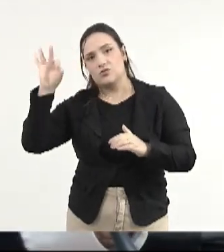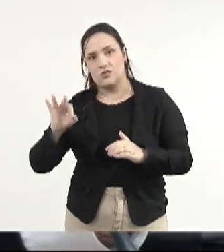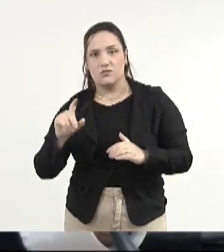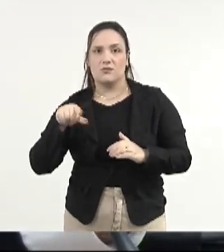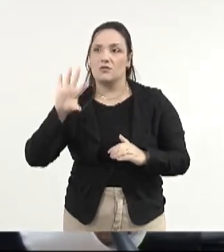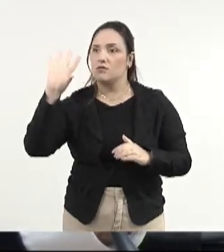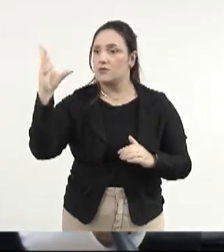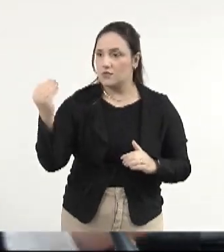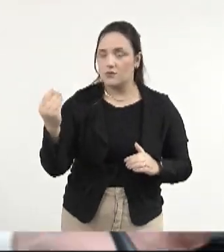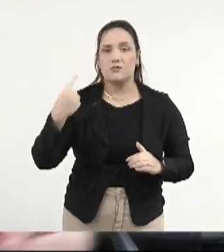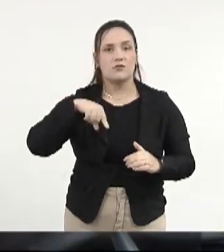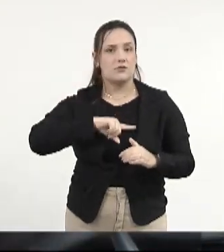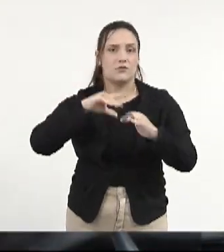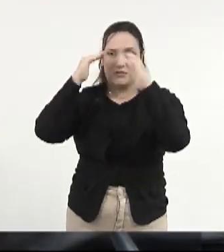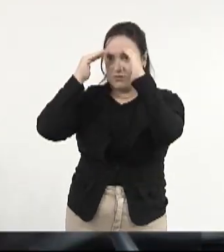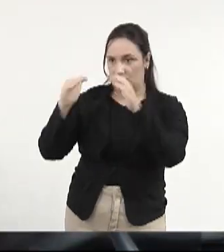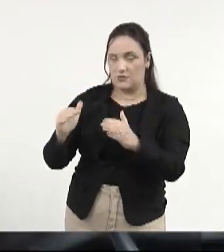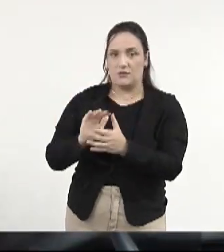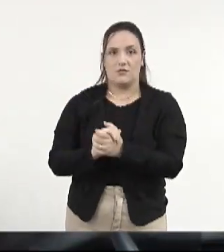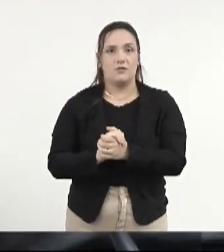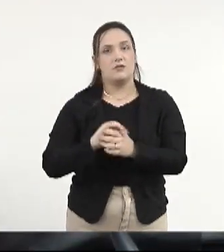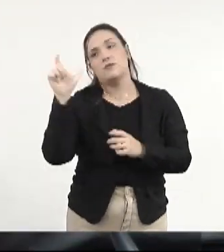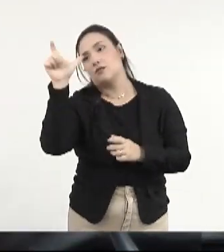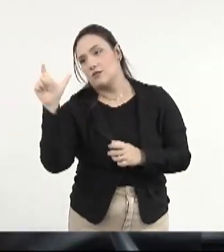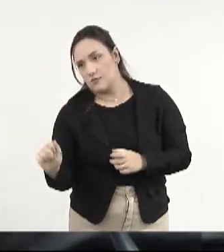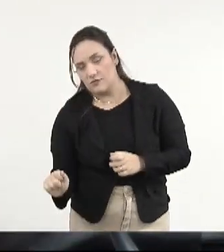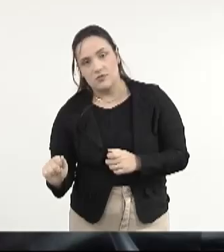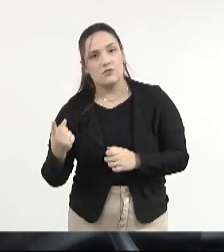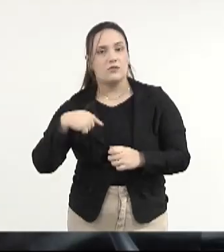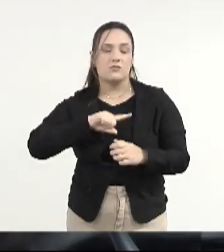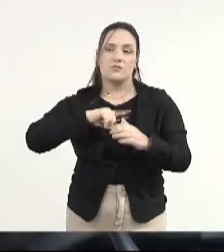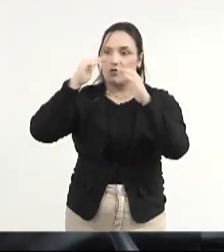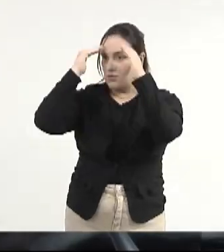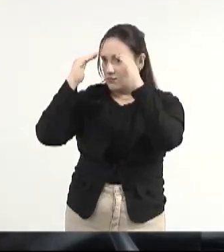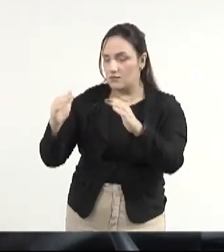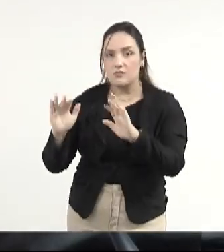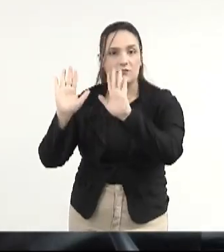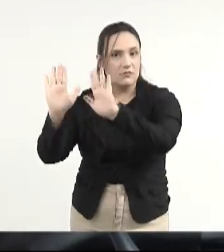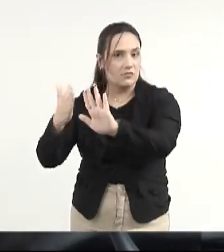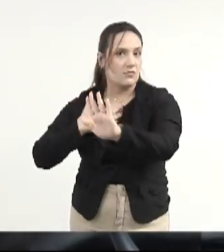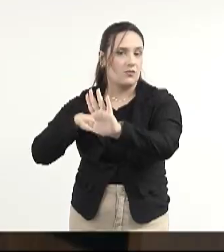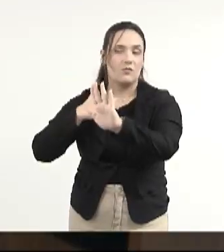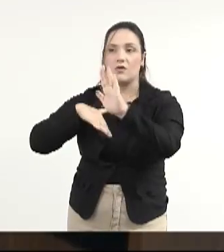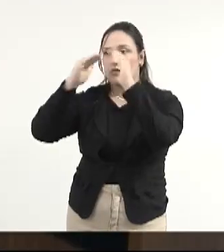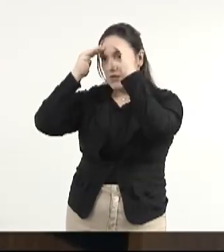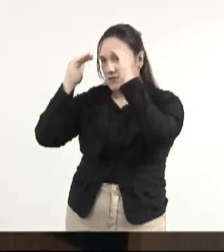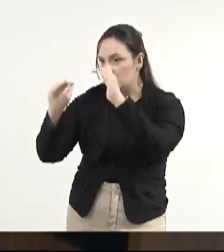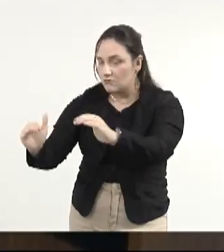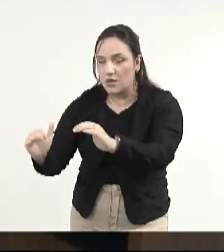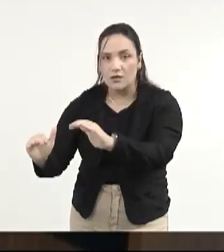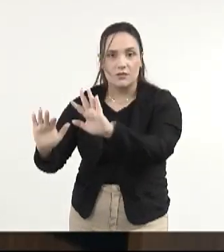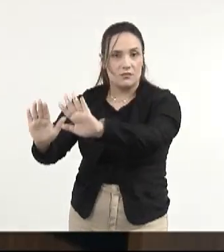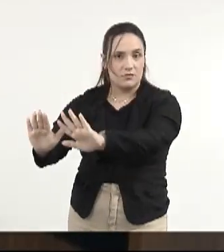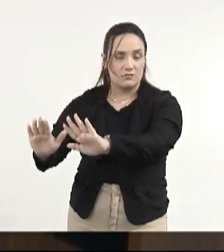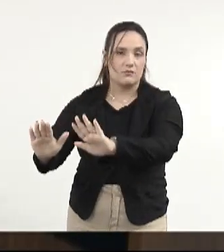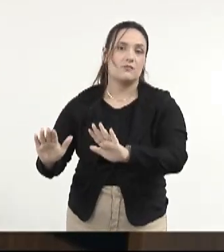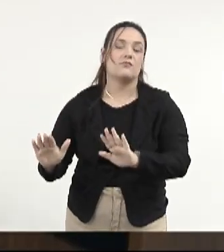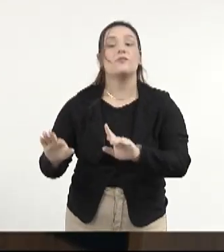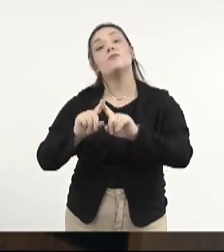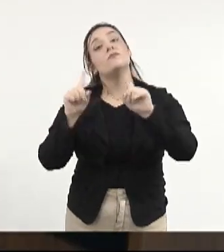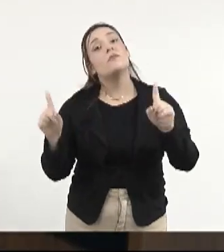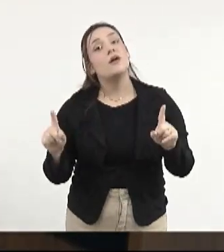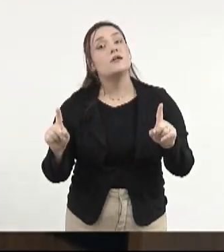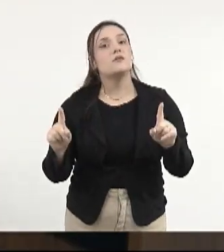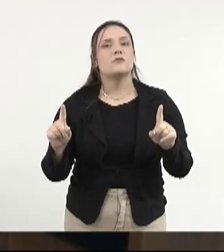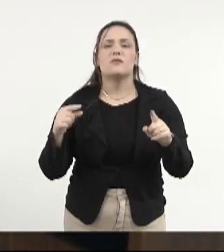são espíritas, que nós respeitamos, matrizes africanas também, que nós respeitamos, nós temos que respeitar todas as religiões.